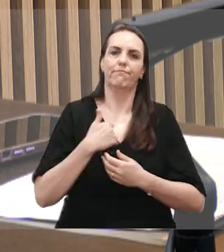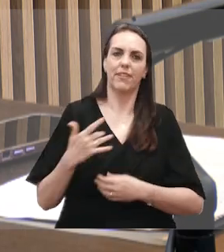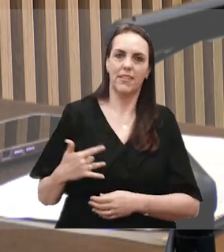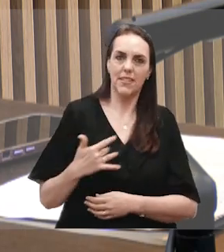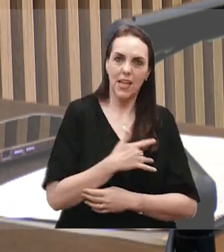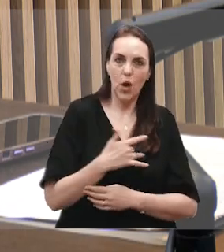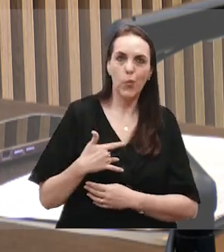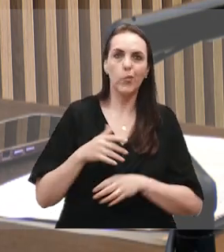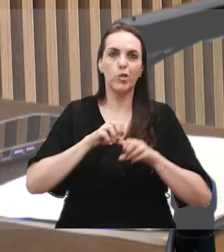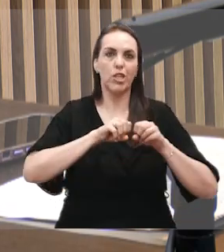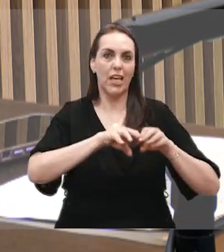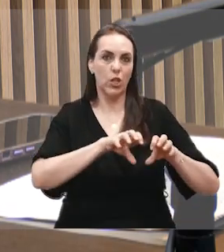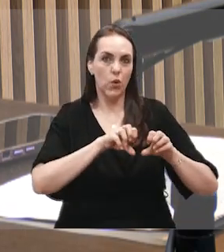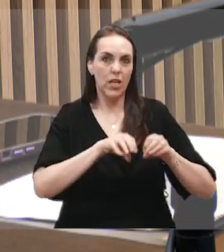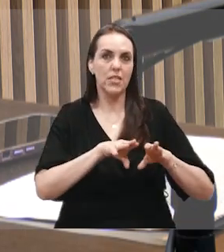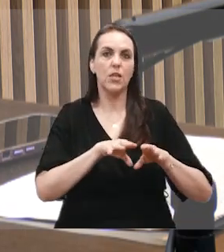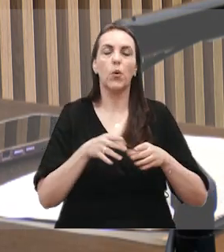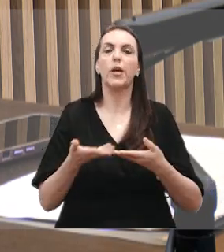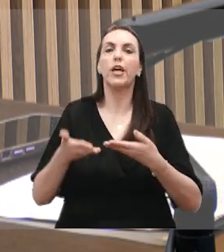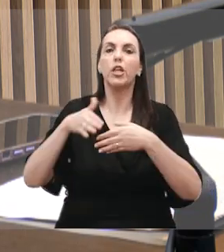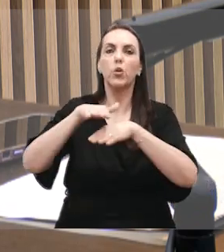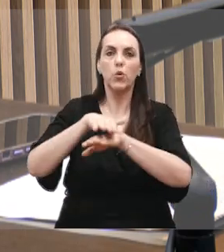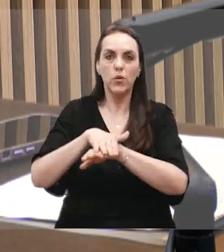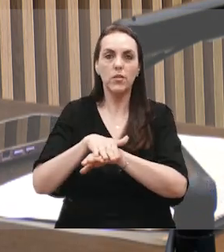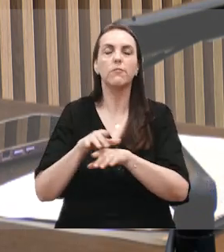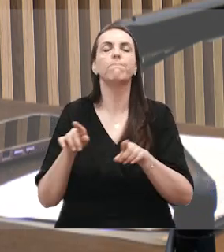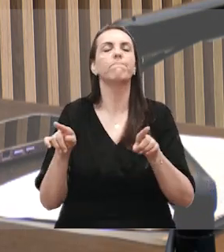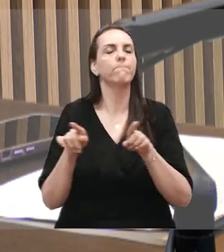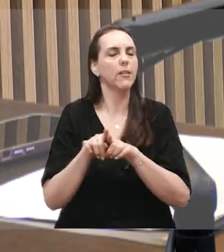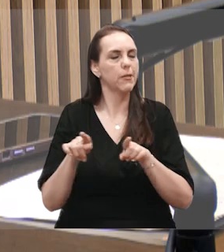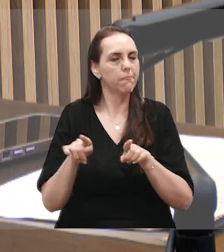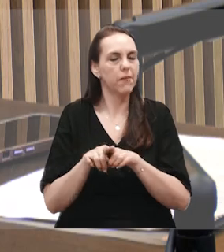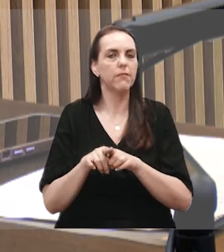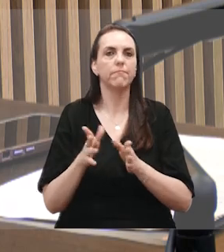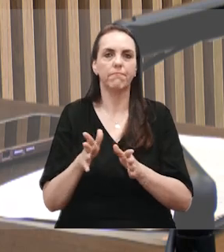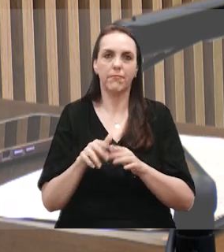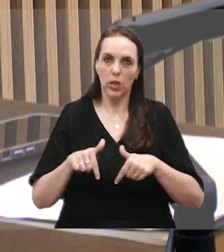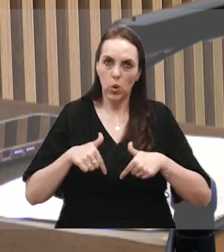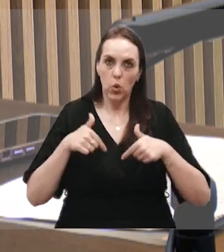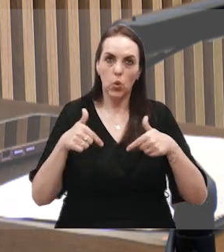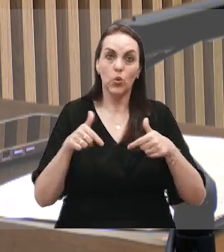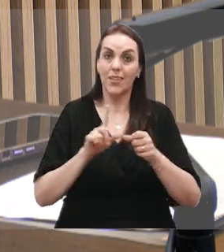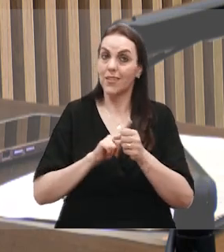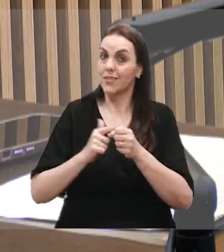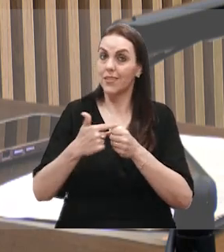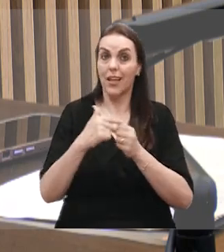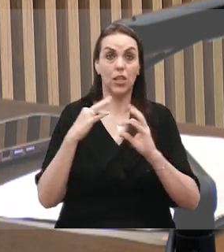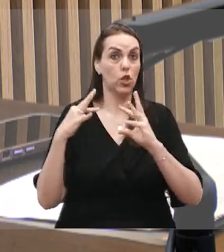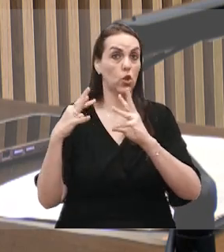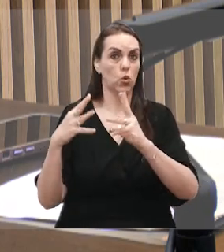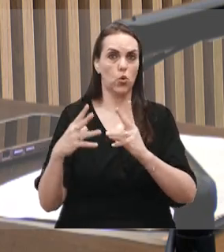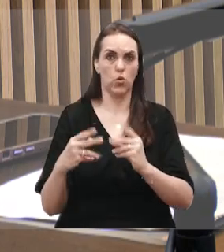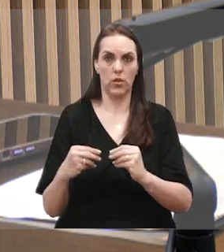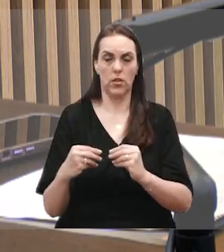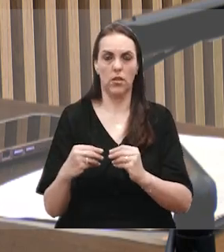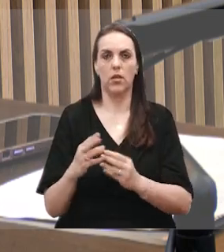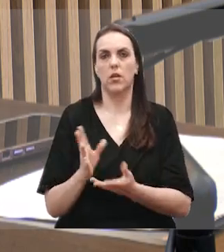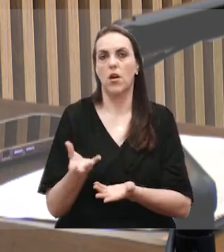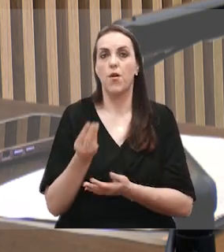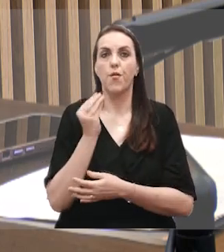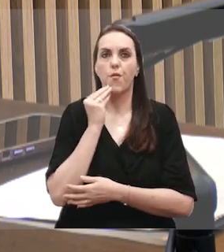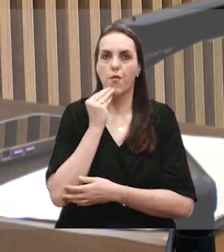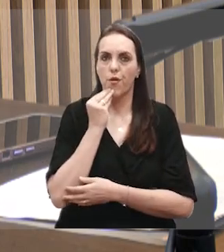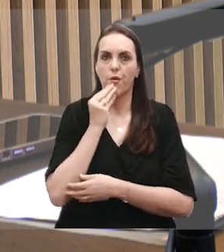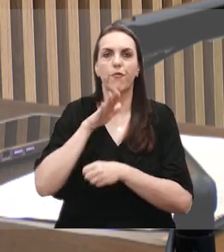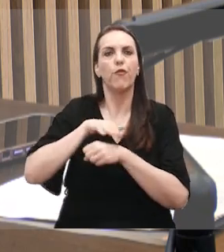a educação e a própria inclusão são bandeiras que é da cidade toda, e não que eu também não vá